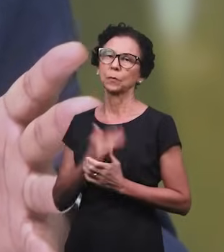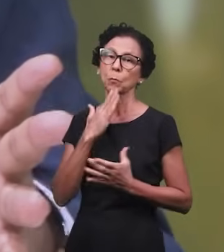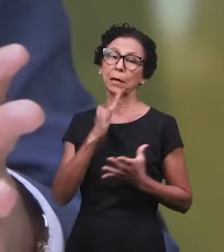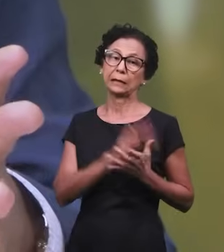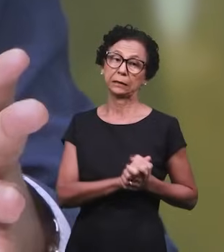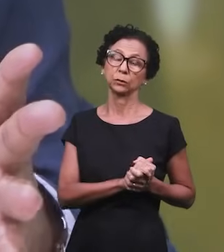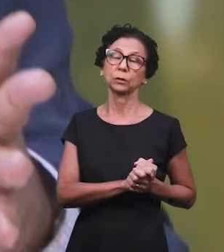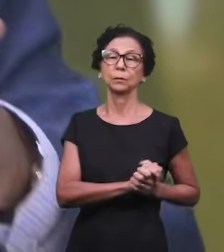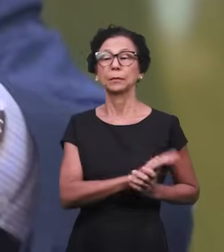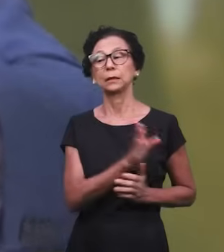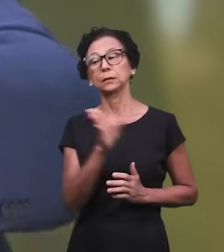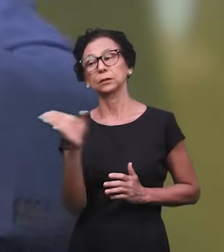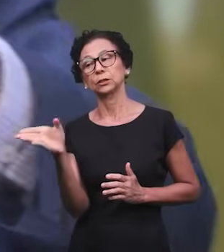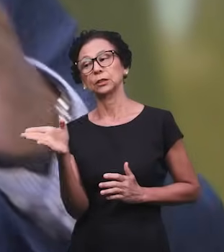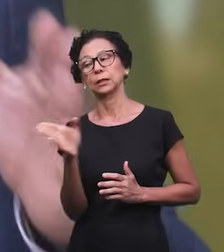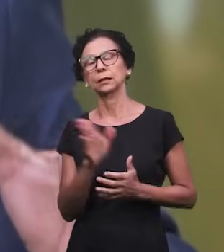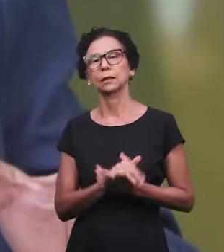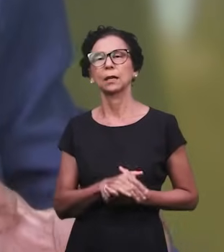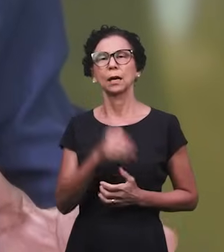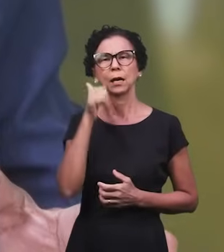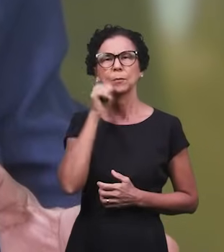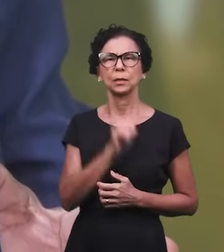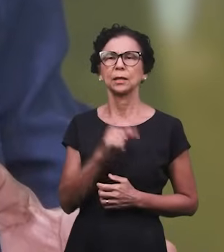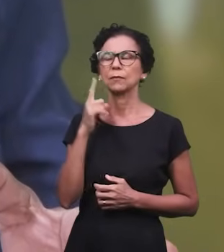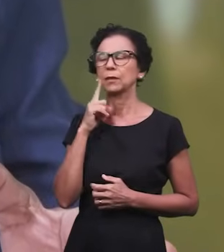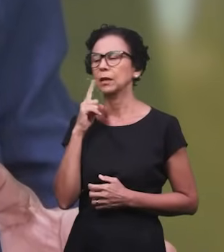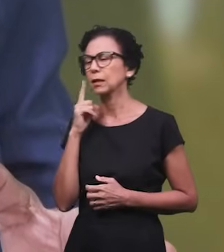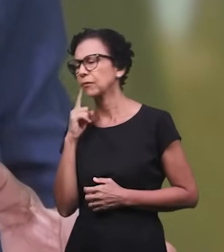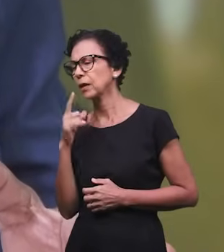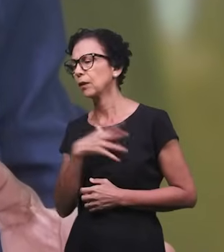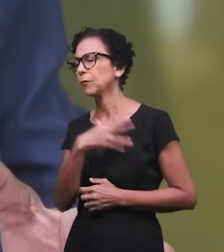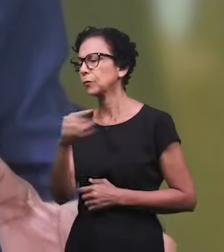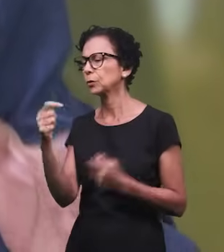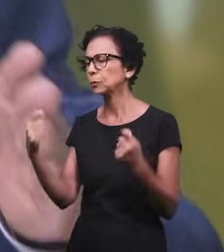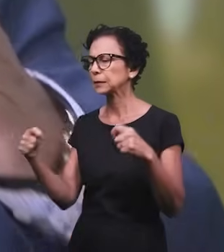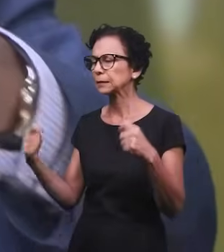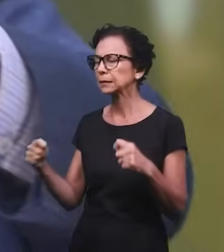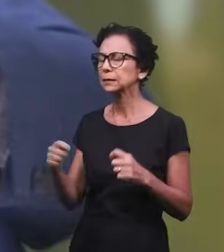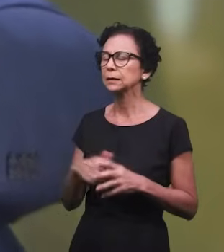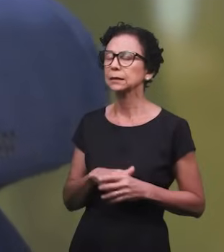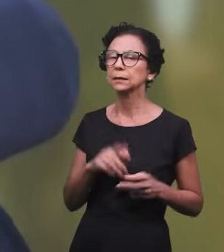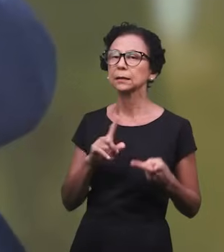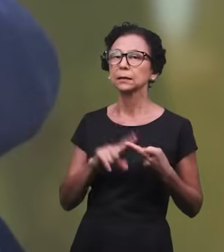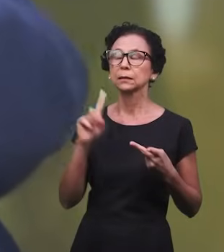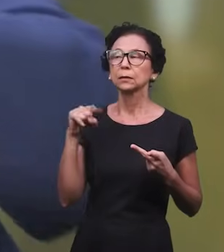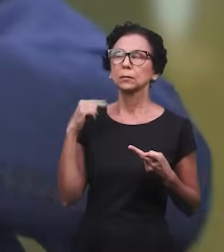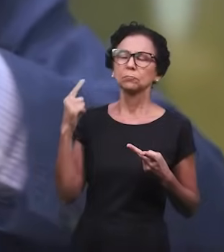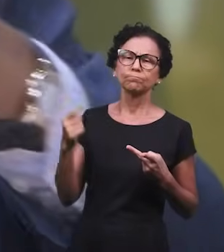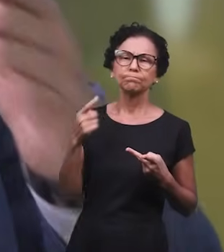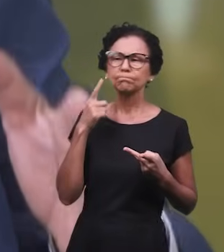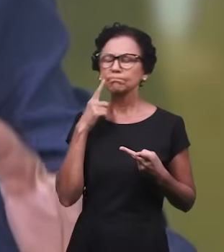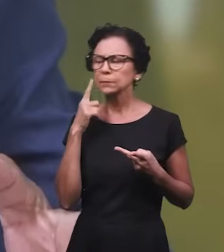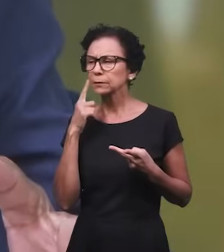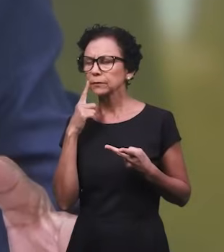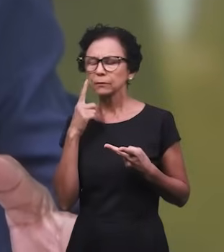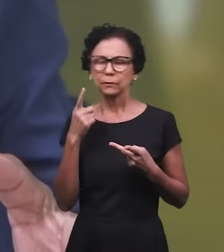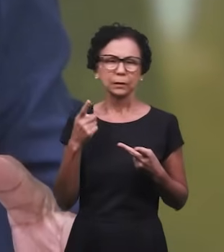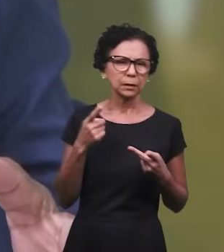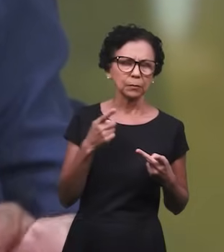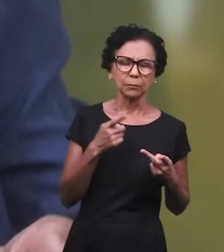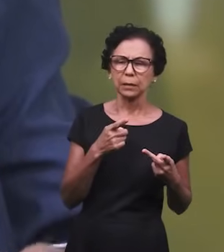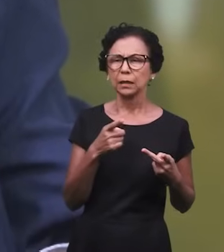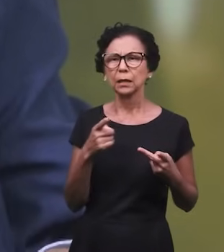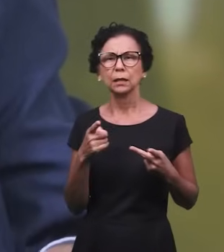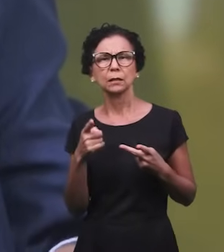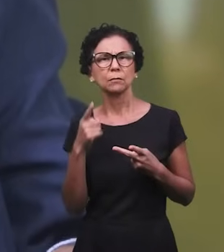aquele instinto materno vai cuidar dos filhos ali tudo ali e aí daqui a pouco ela tem que olhar alguma coisa na casa